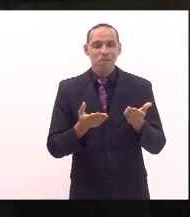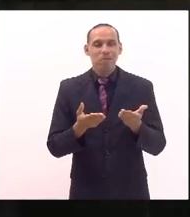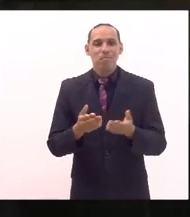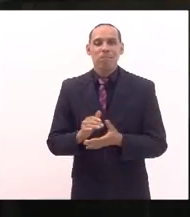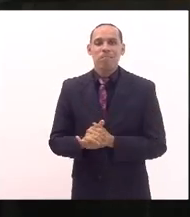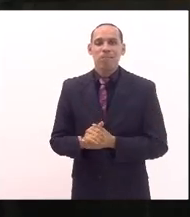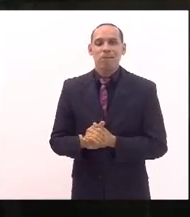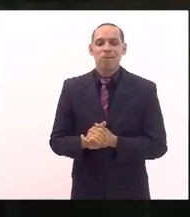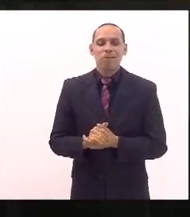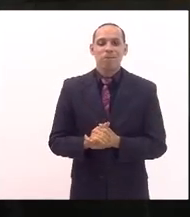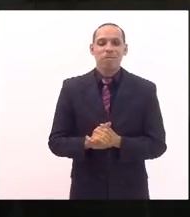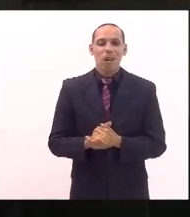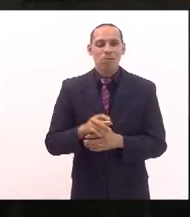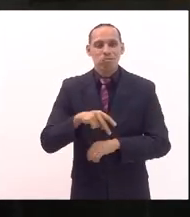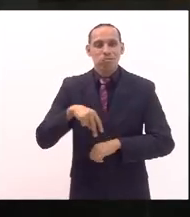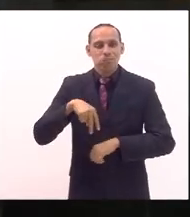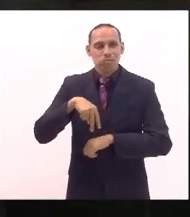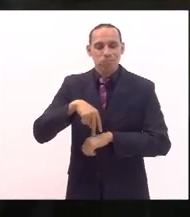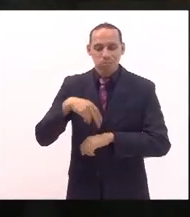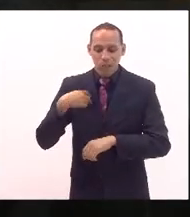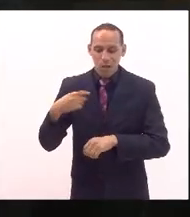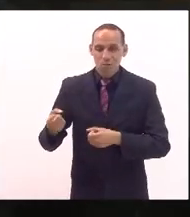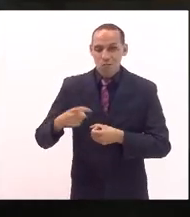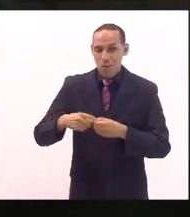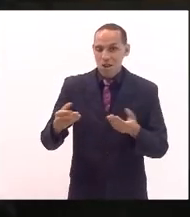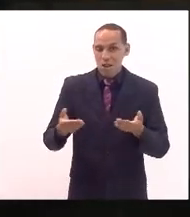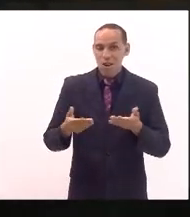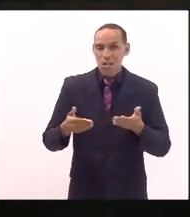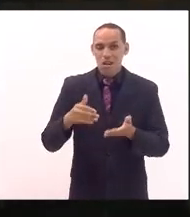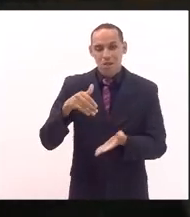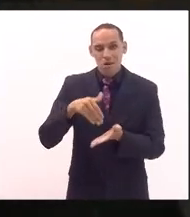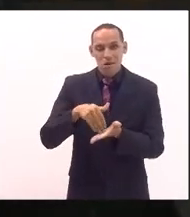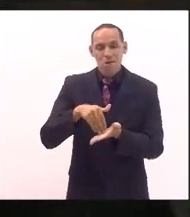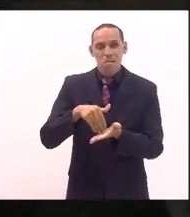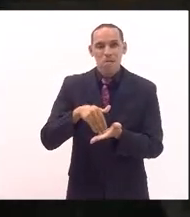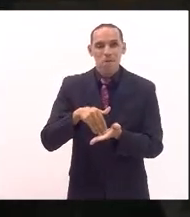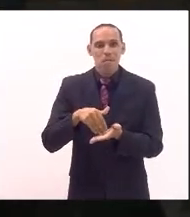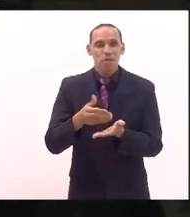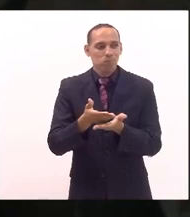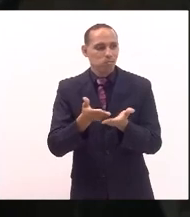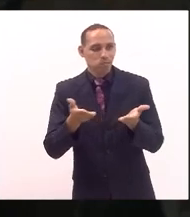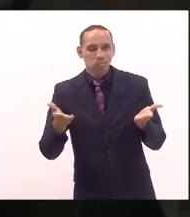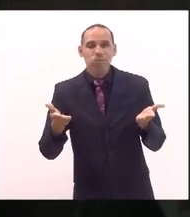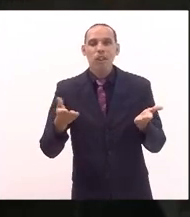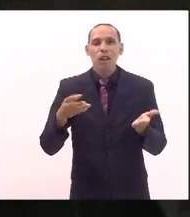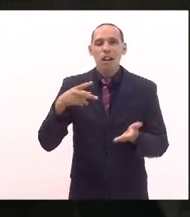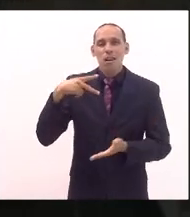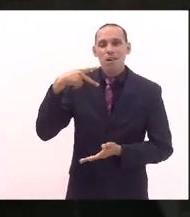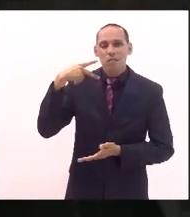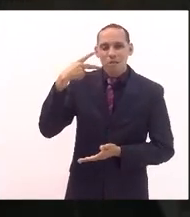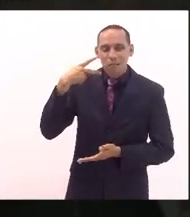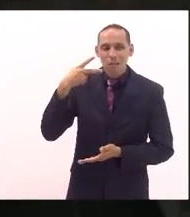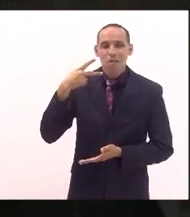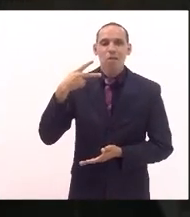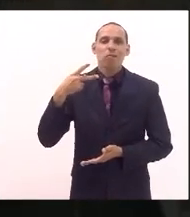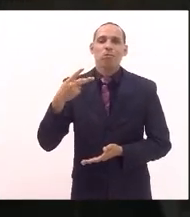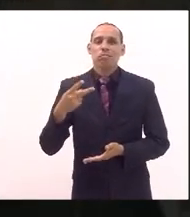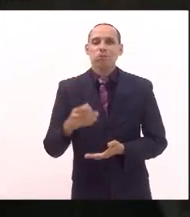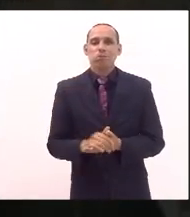senhores deputados senhora deputada ainda presentes no plenário do edifício Lúcio Costa